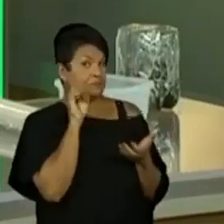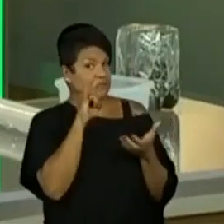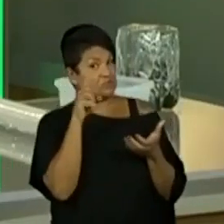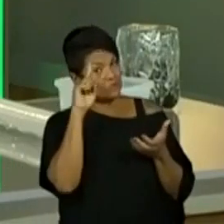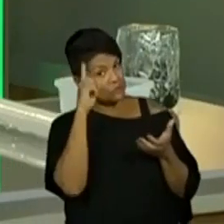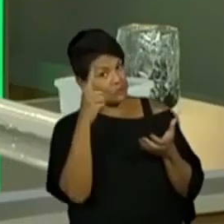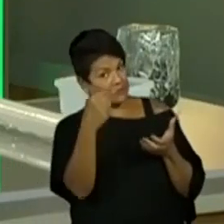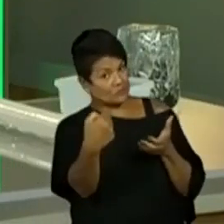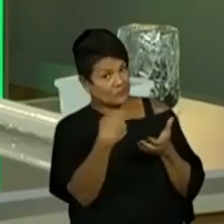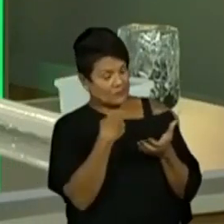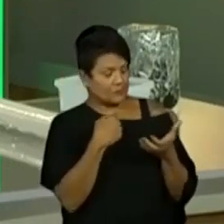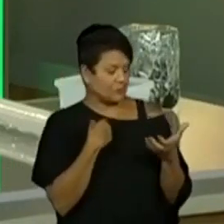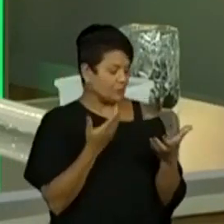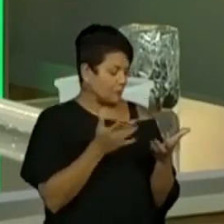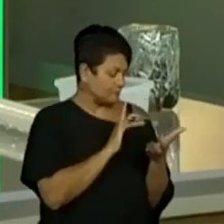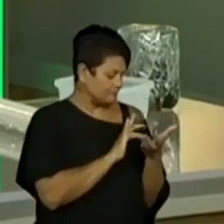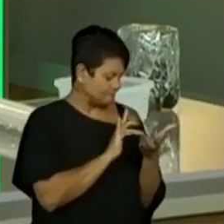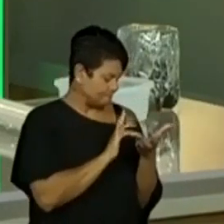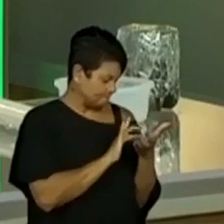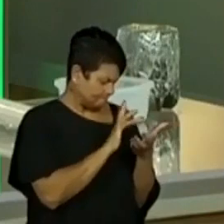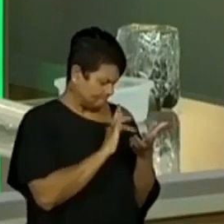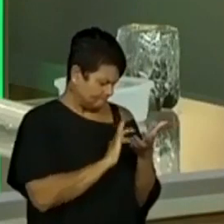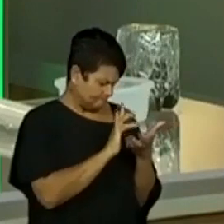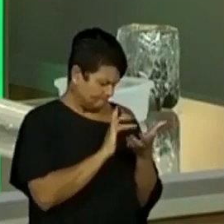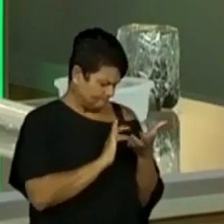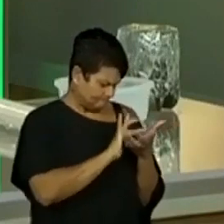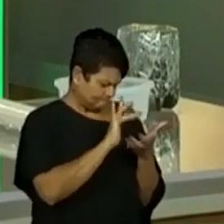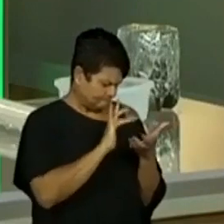com dúvidas.